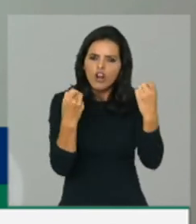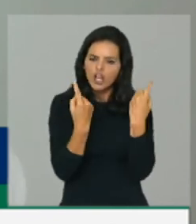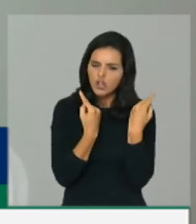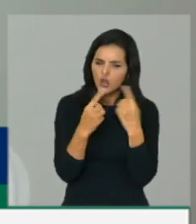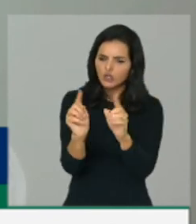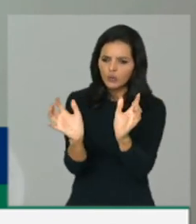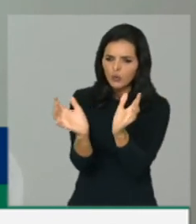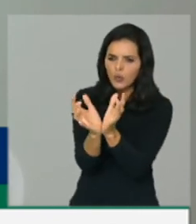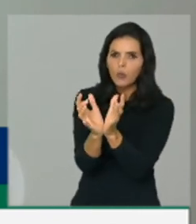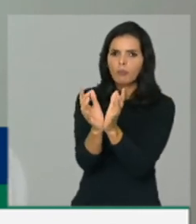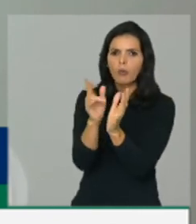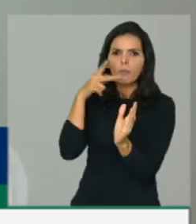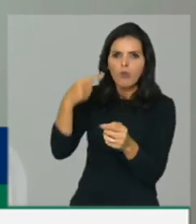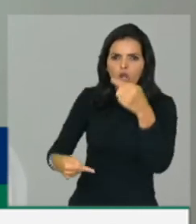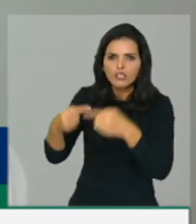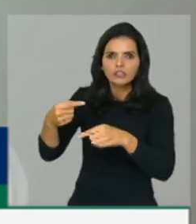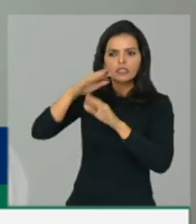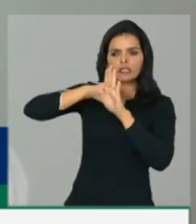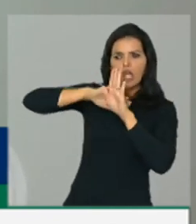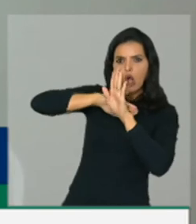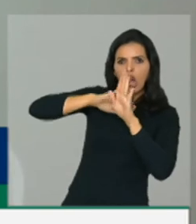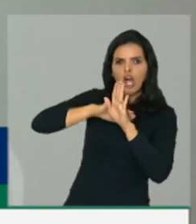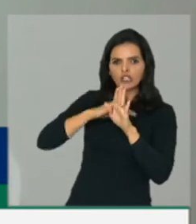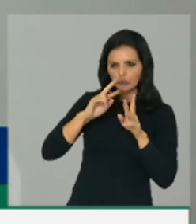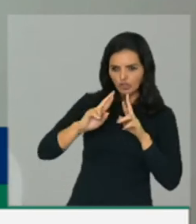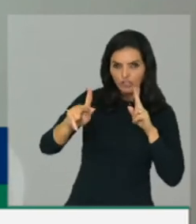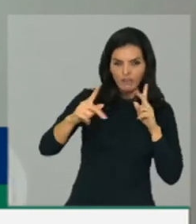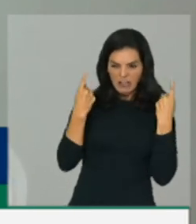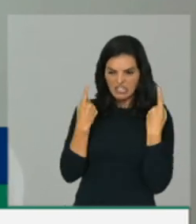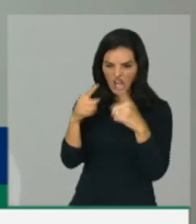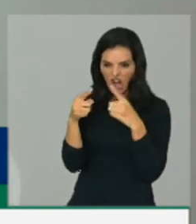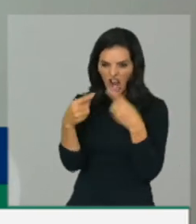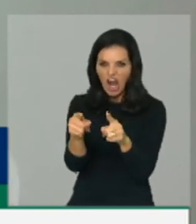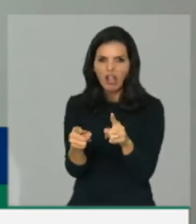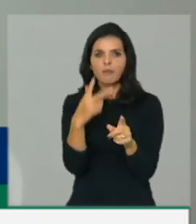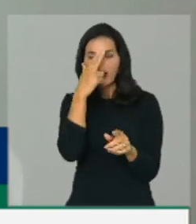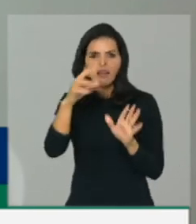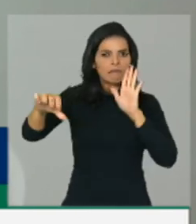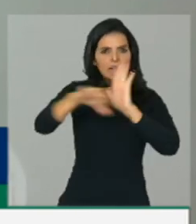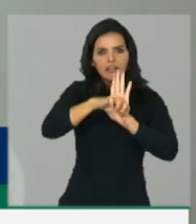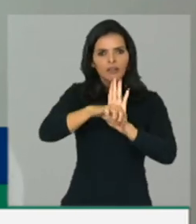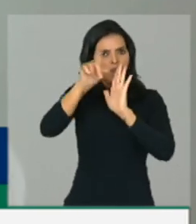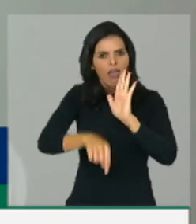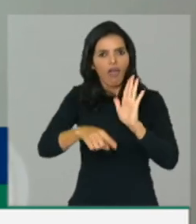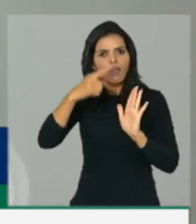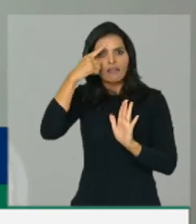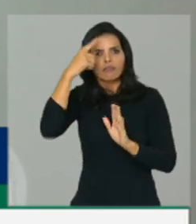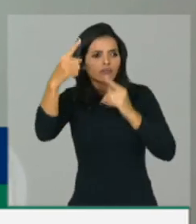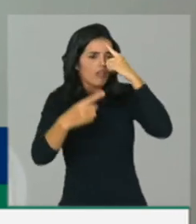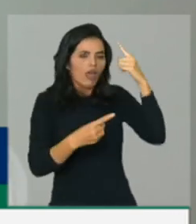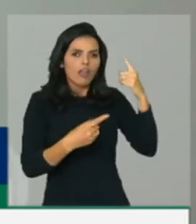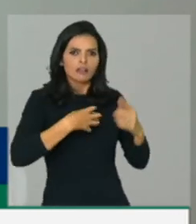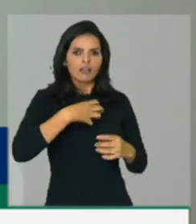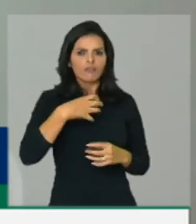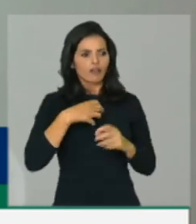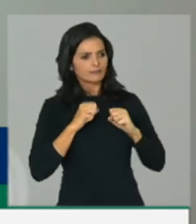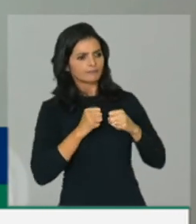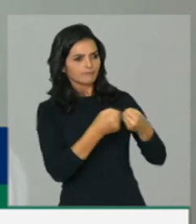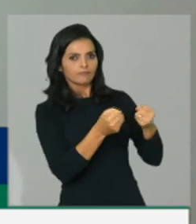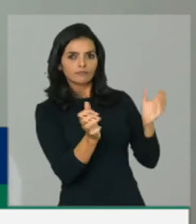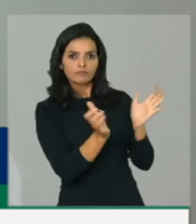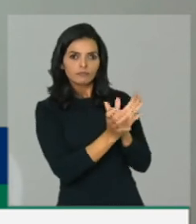políticos, ideológicos, e trabalha flagrante e criminosamente em detrimento de ideias e postura defendida por